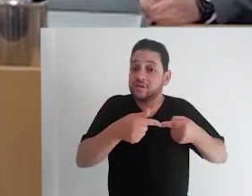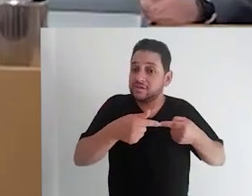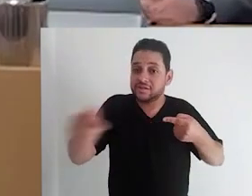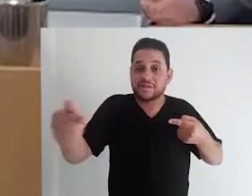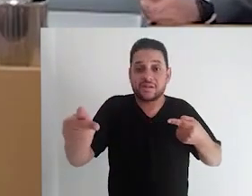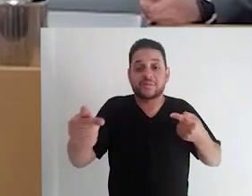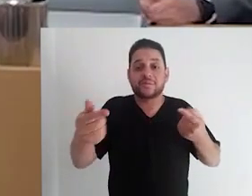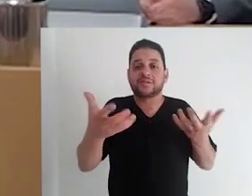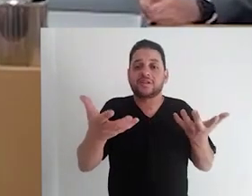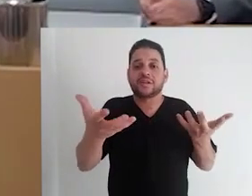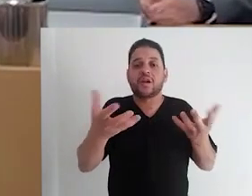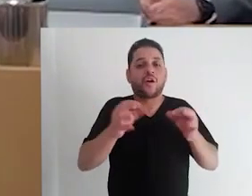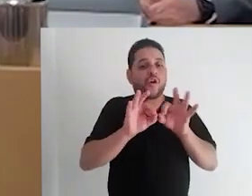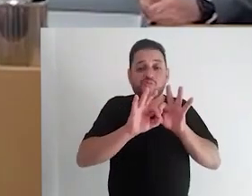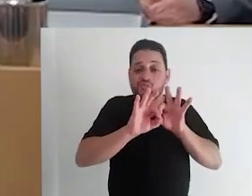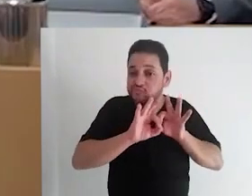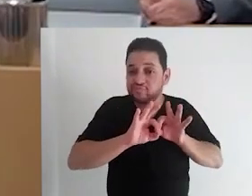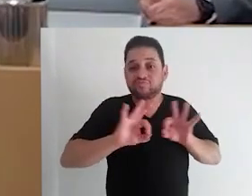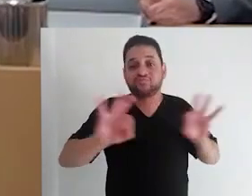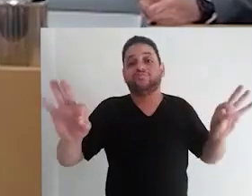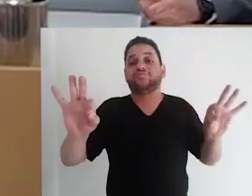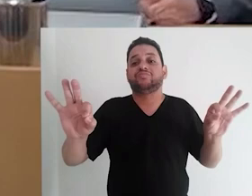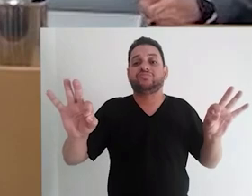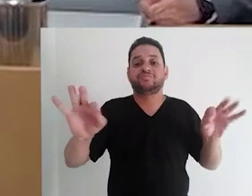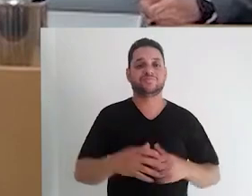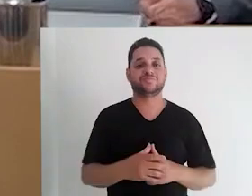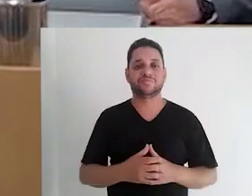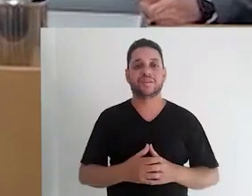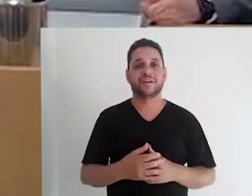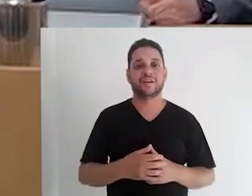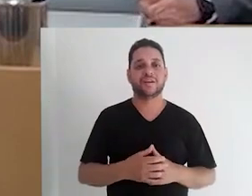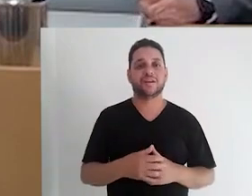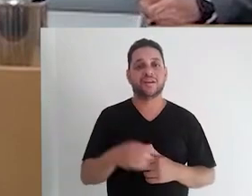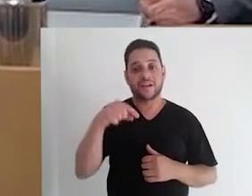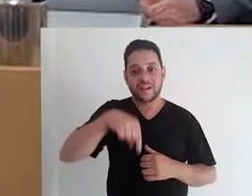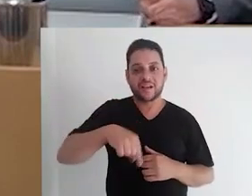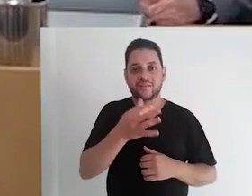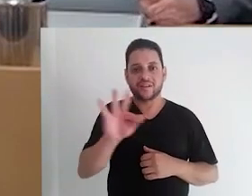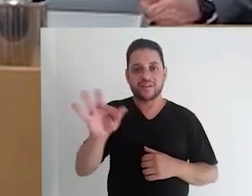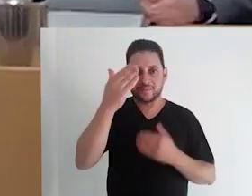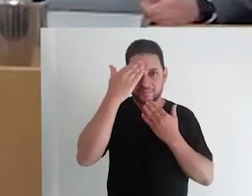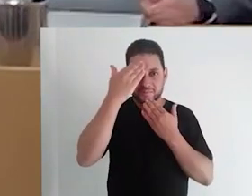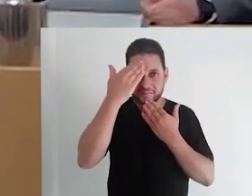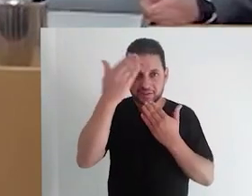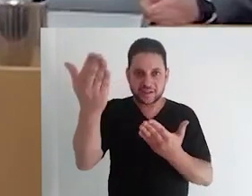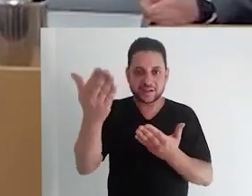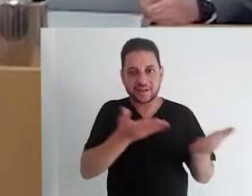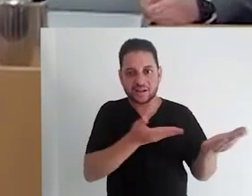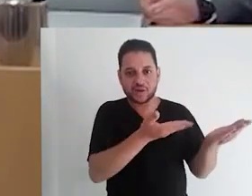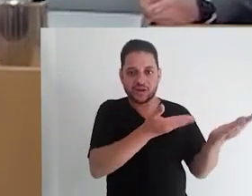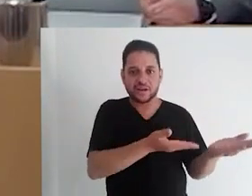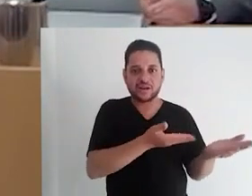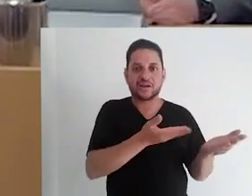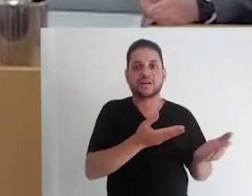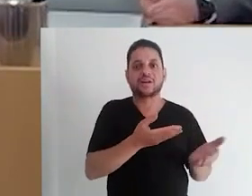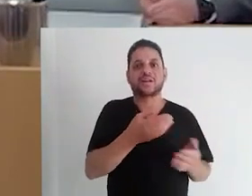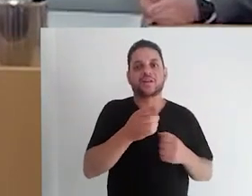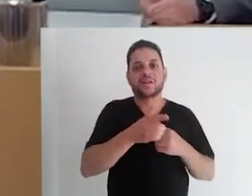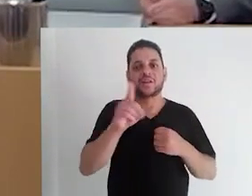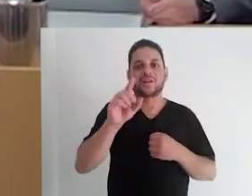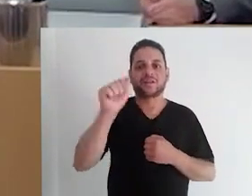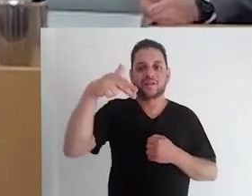juizados especiais aqui, né, federais. Obrigada. Com a palavra aqui a doutora Ana